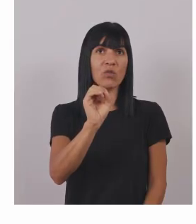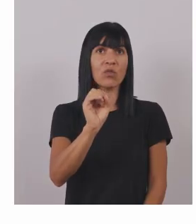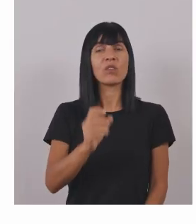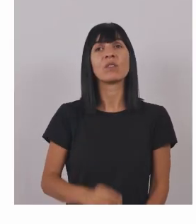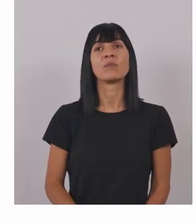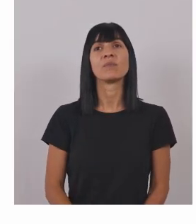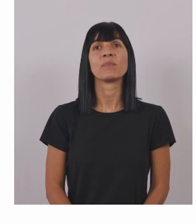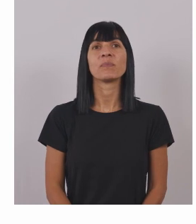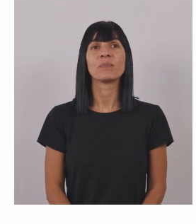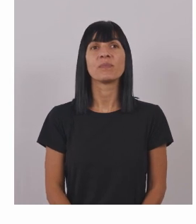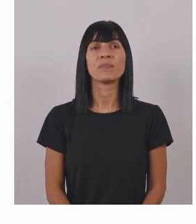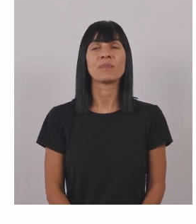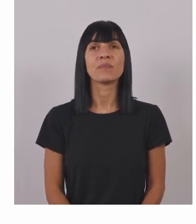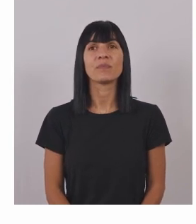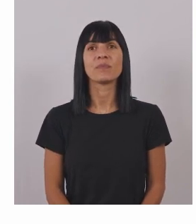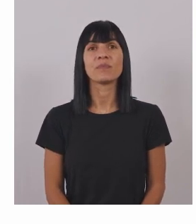trapo.